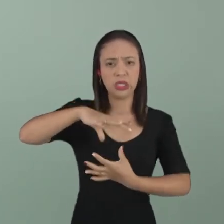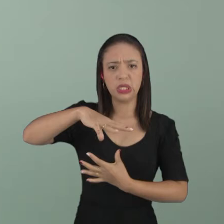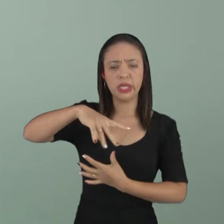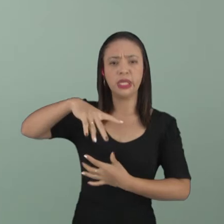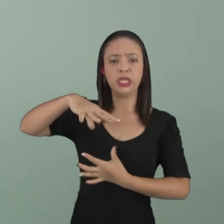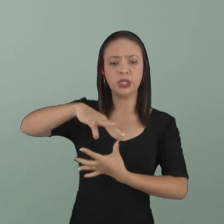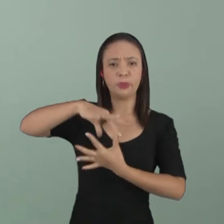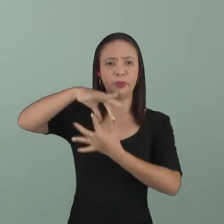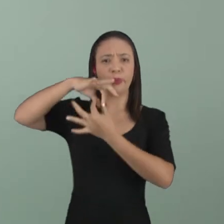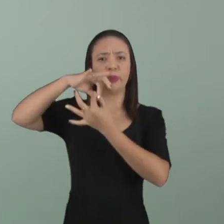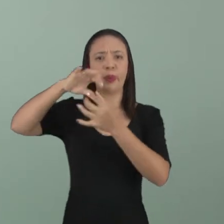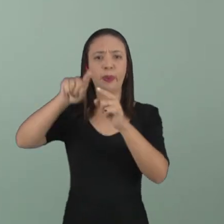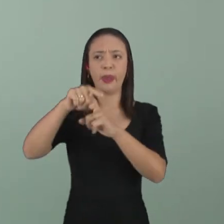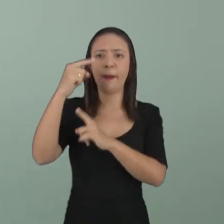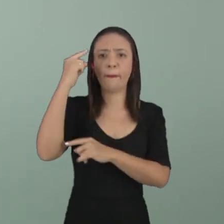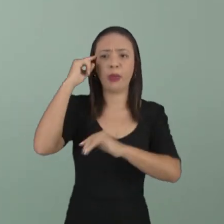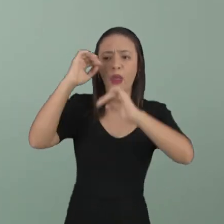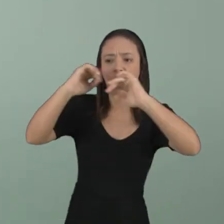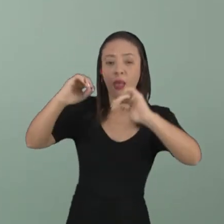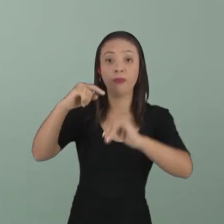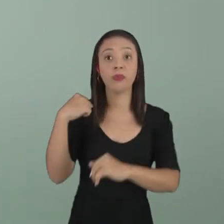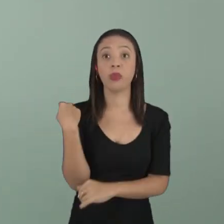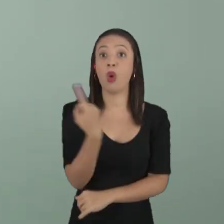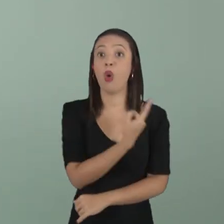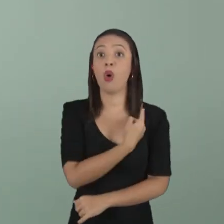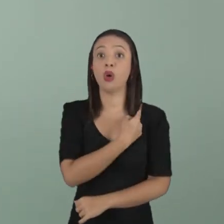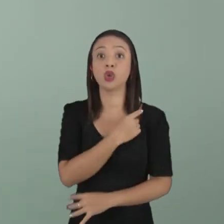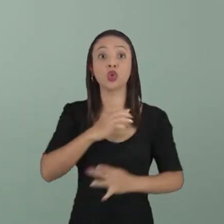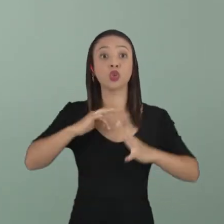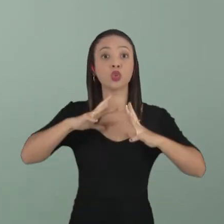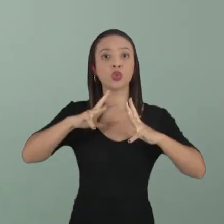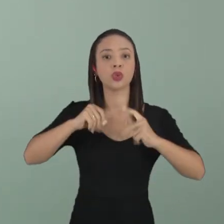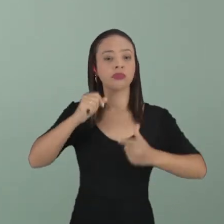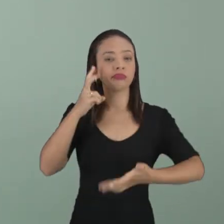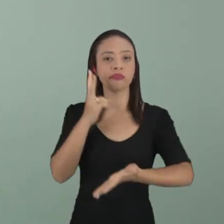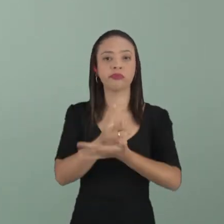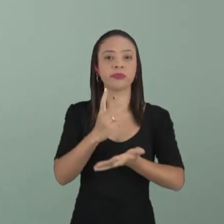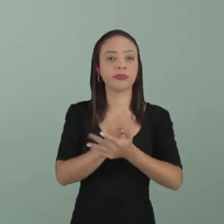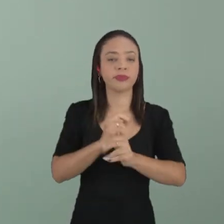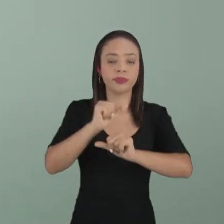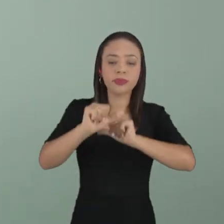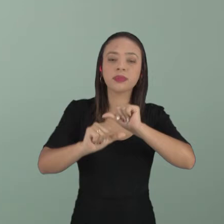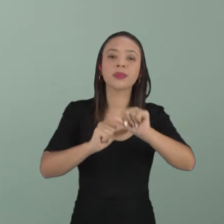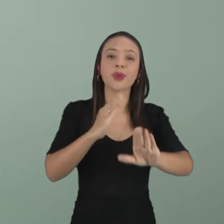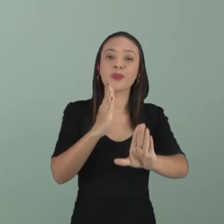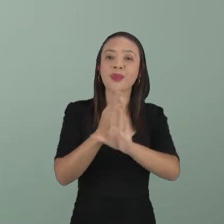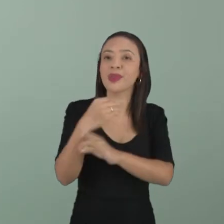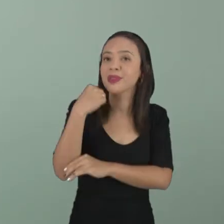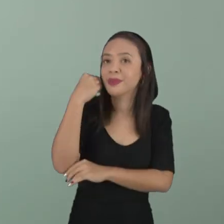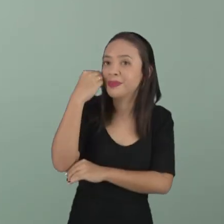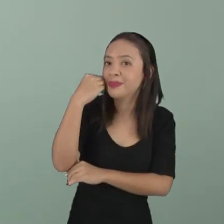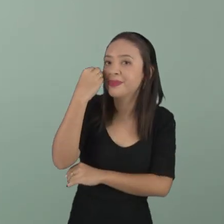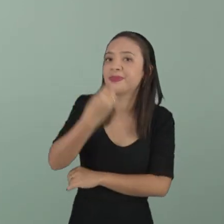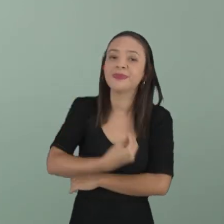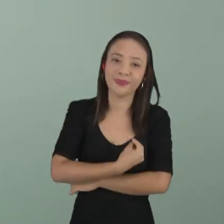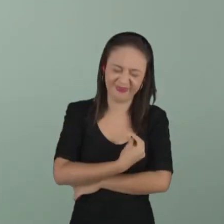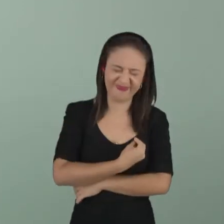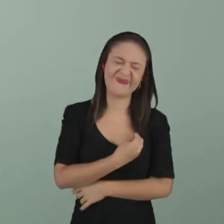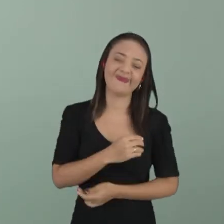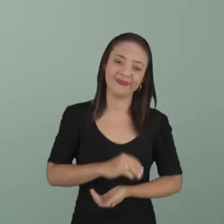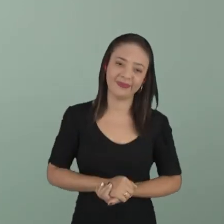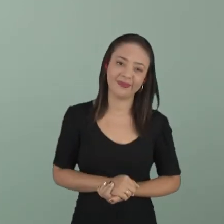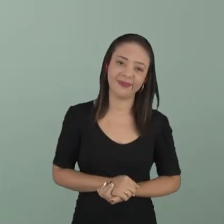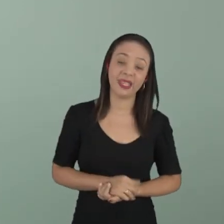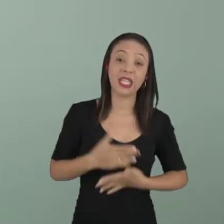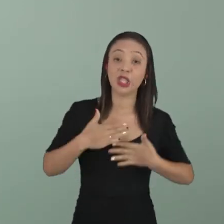né? Nós somos o todo. Nós estamos o tempo inteiro nos transformando com as experiências que nós vivenciamos.